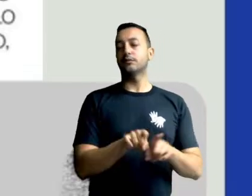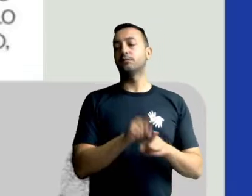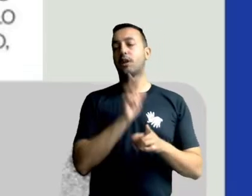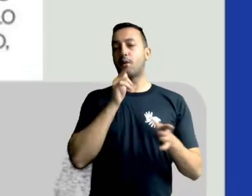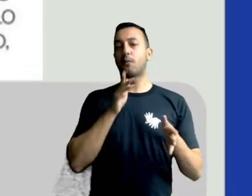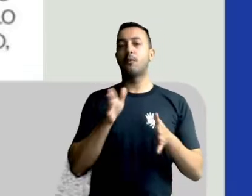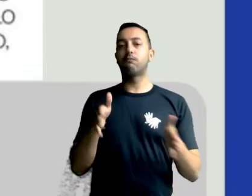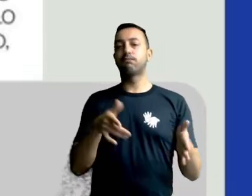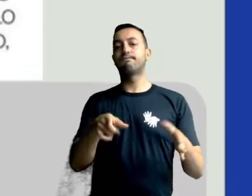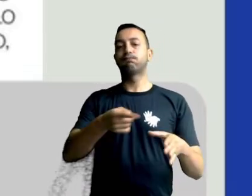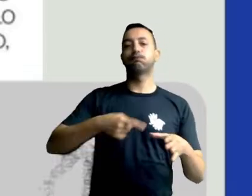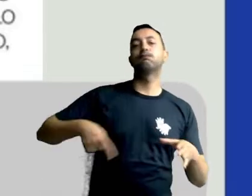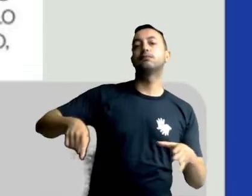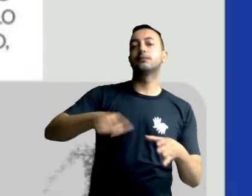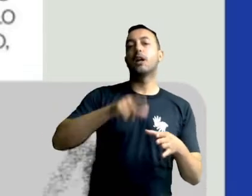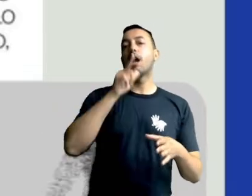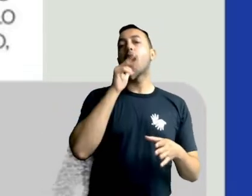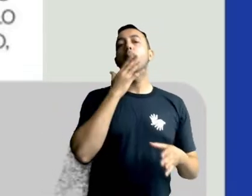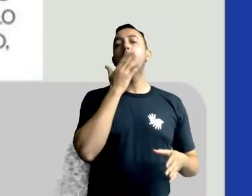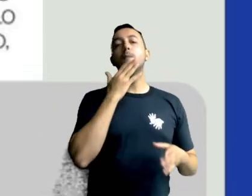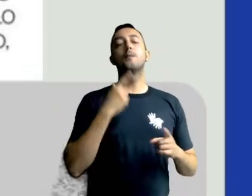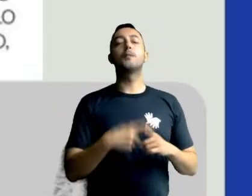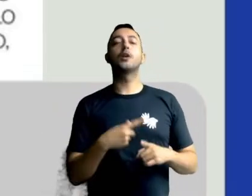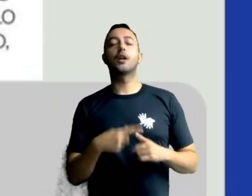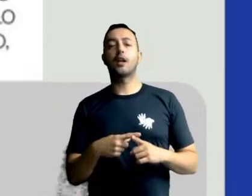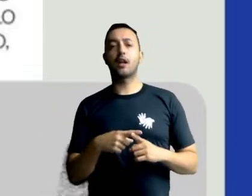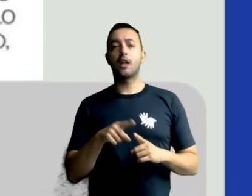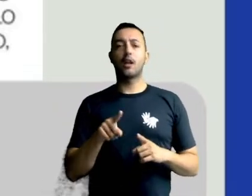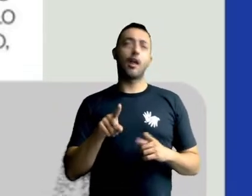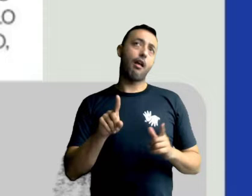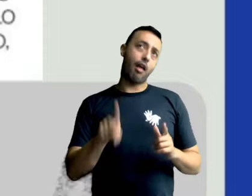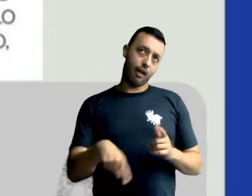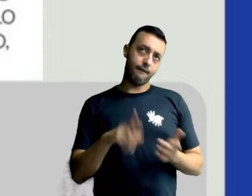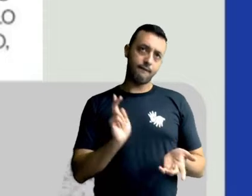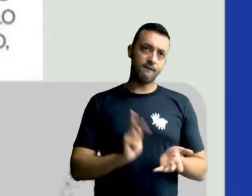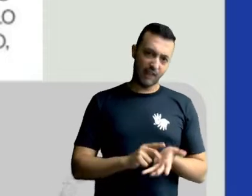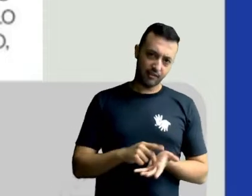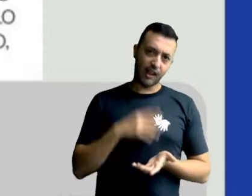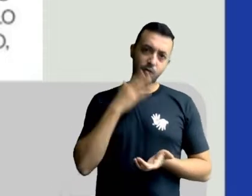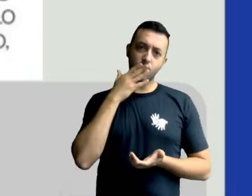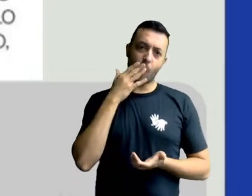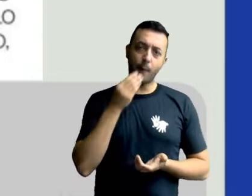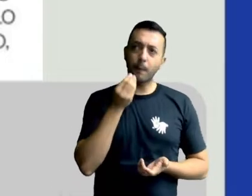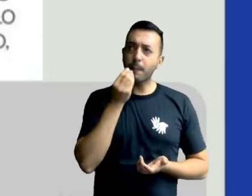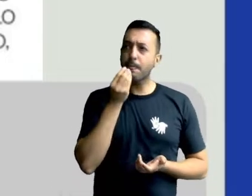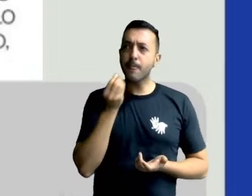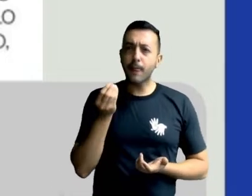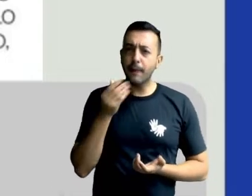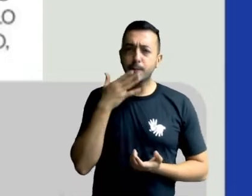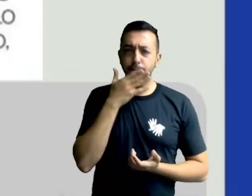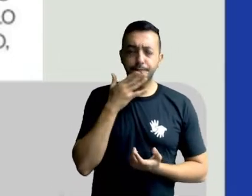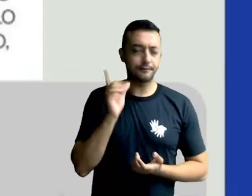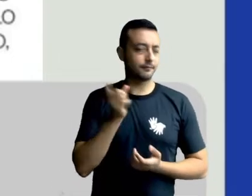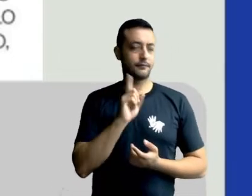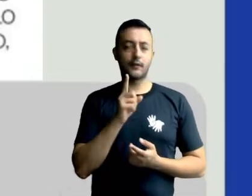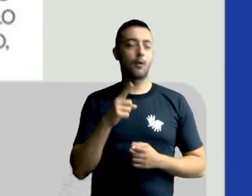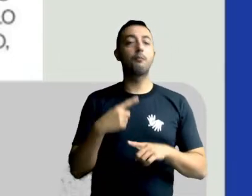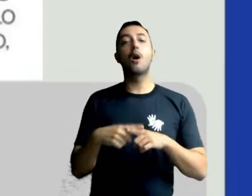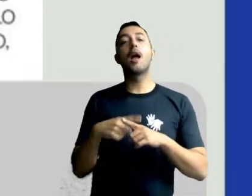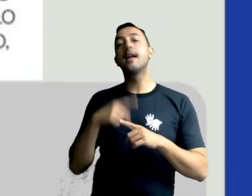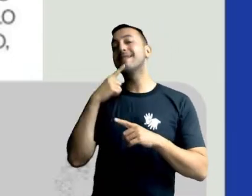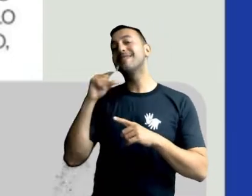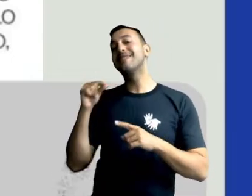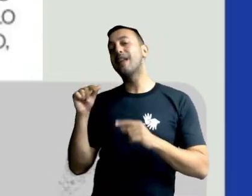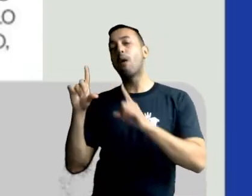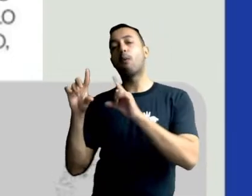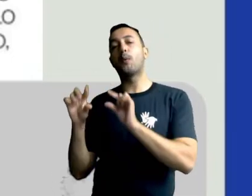e lagos. A água doce tem esse nome por quê? Não é porque ela seja doce, tá? É porque ela tem bem menos sal